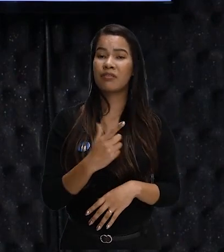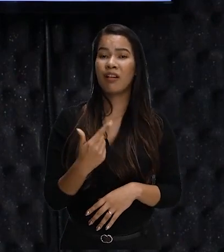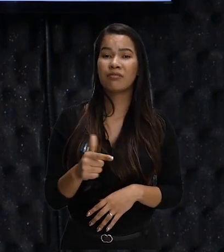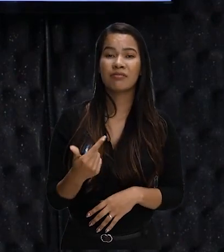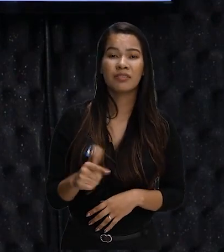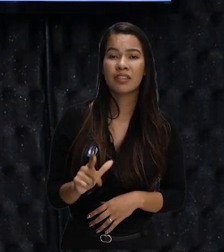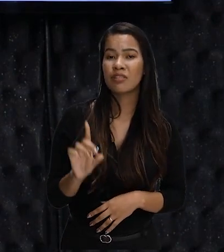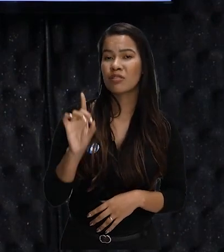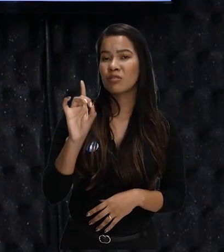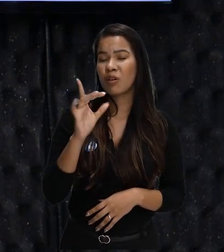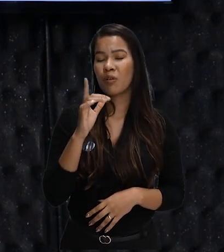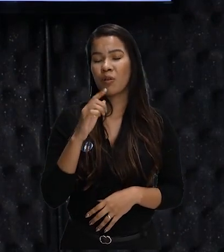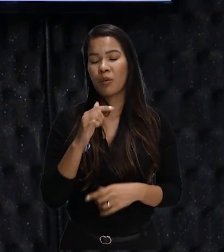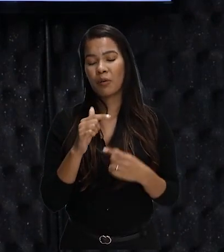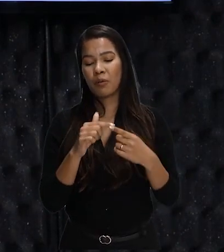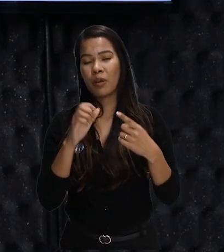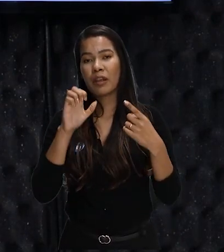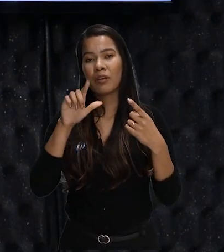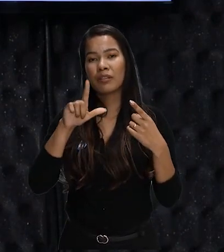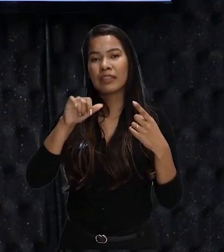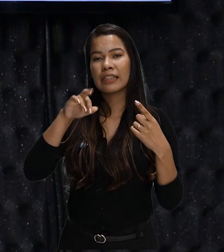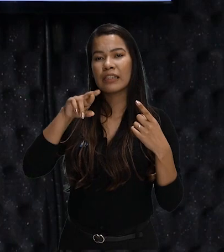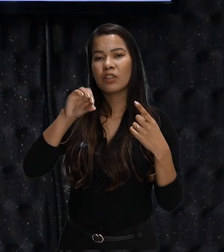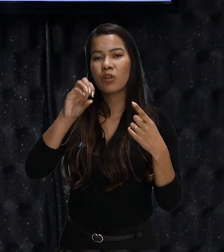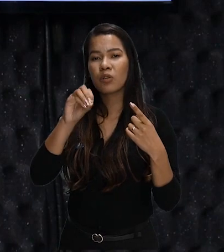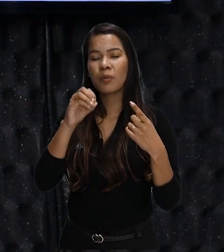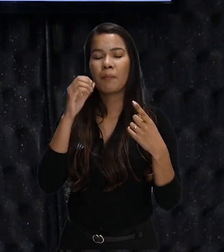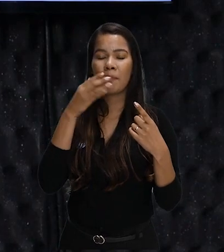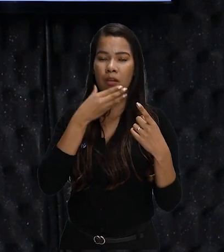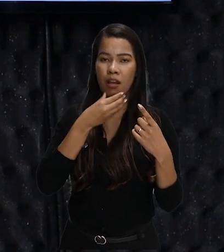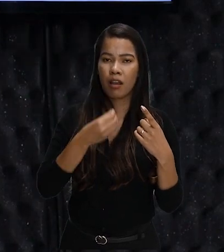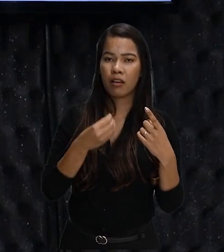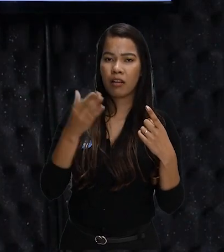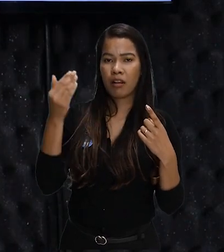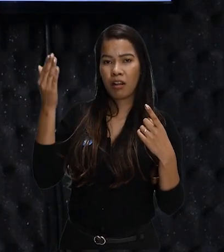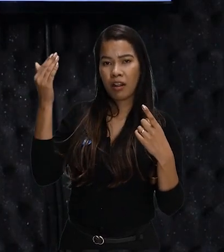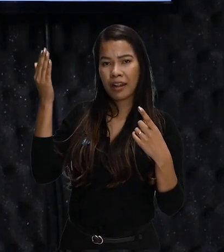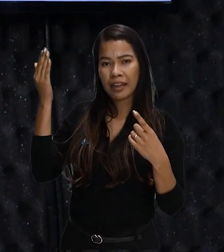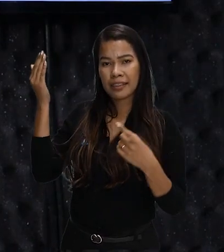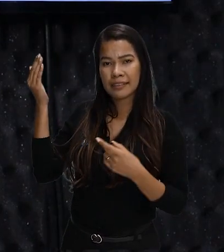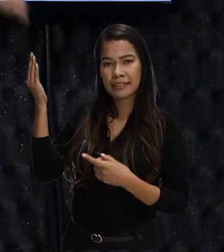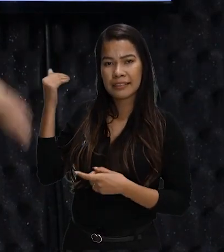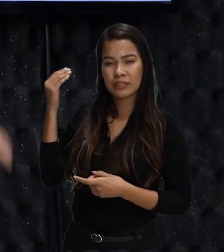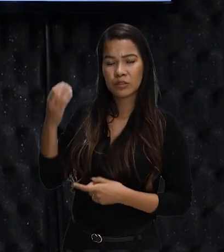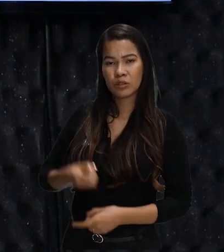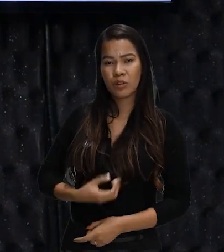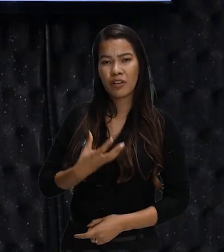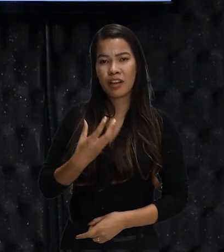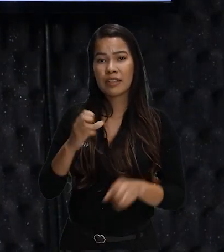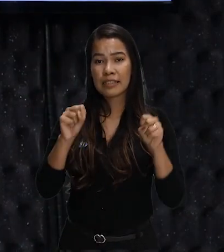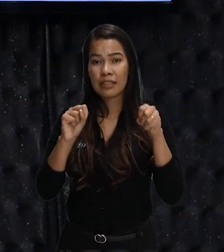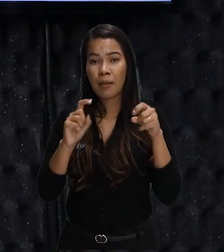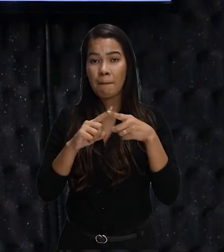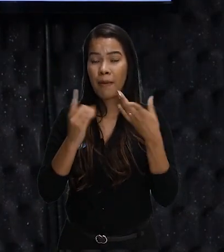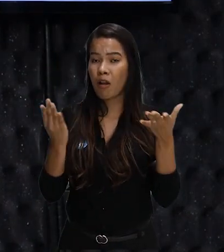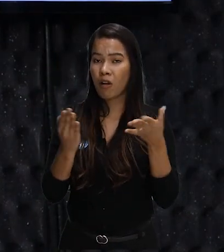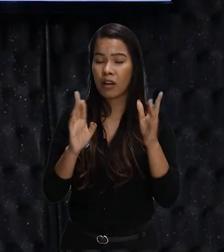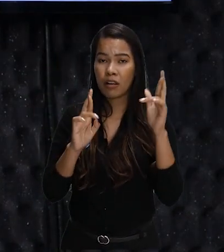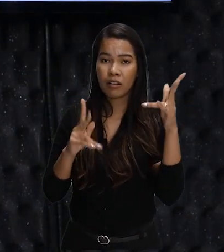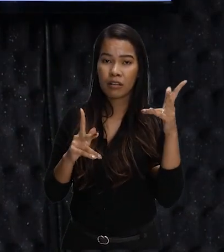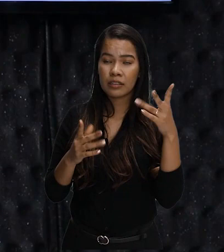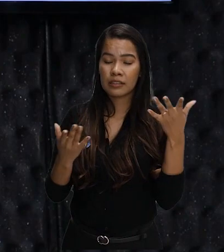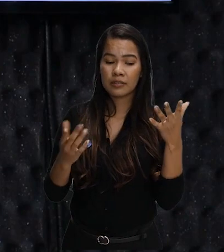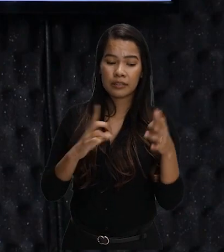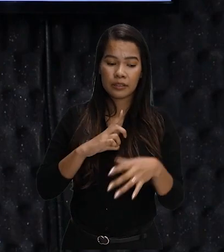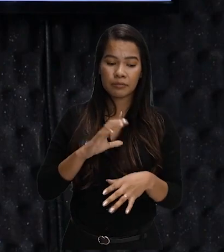têm apenas o eu lírico masculino. Na época do trovadorismo, sim, mas hoje não. Então, eu tenho uma